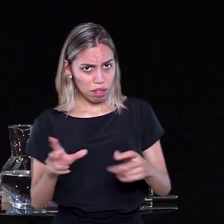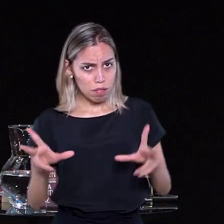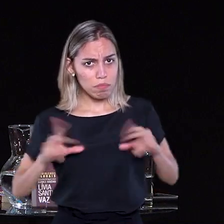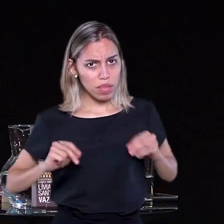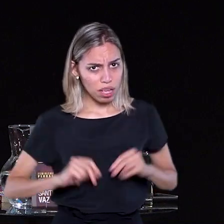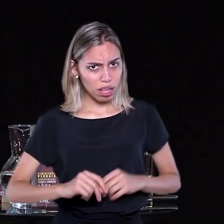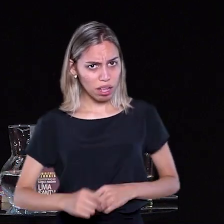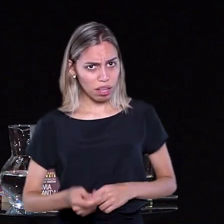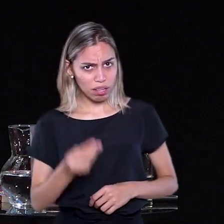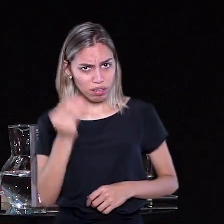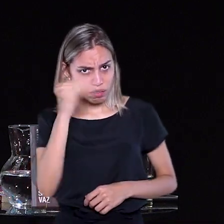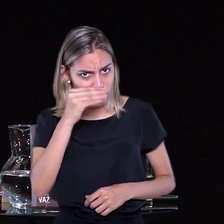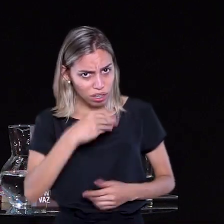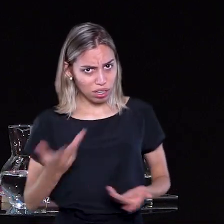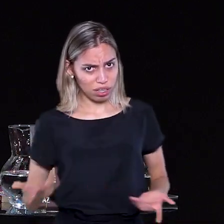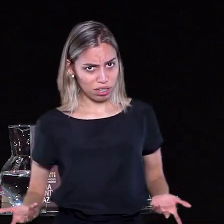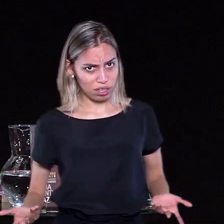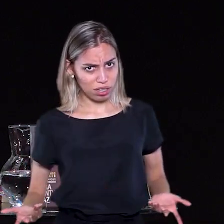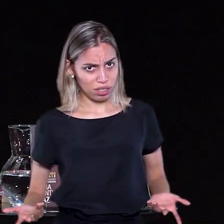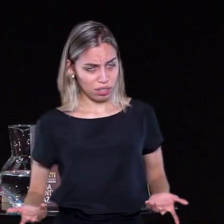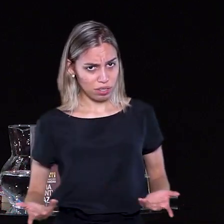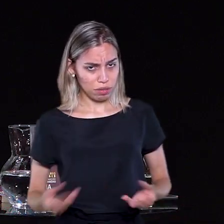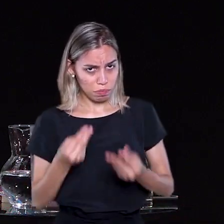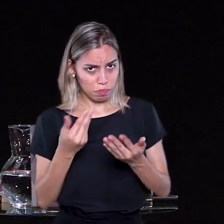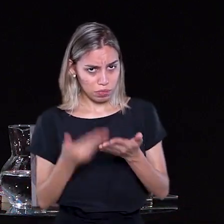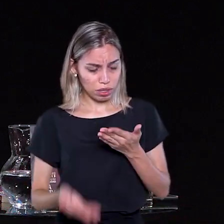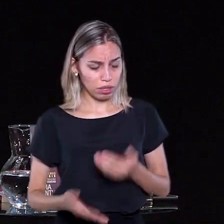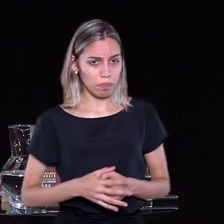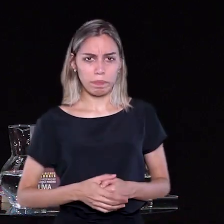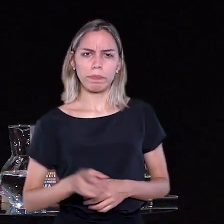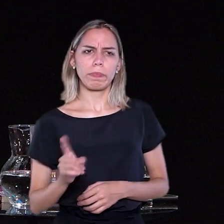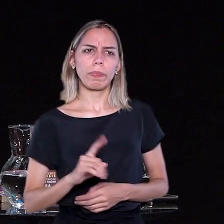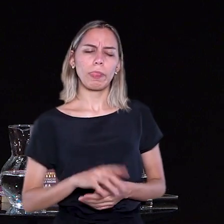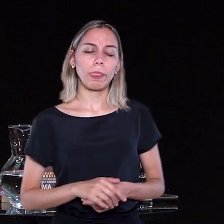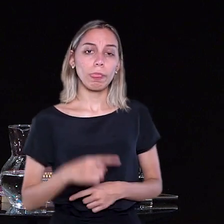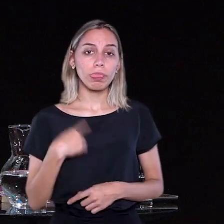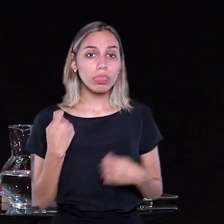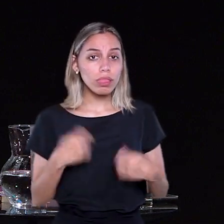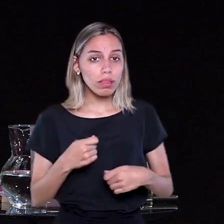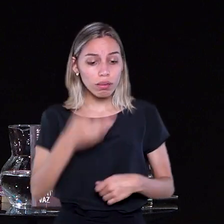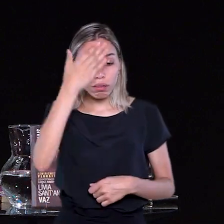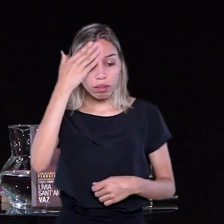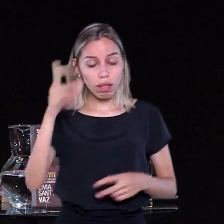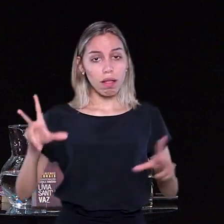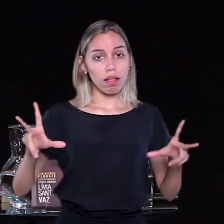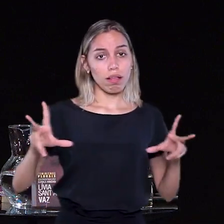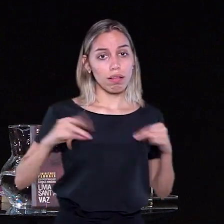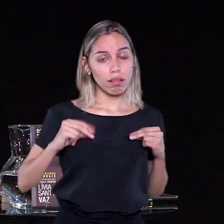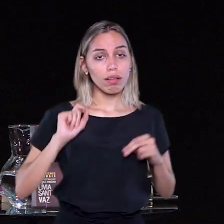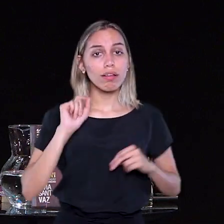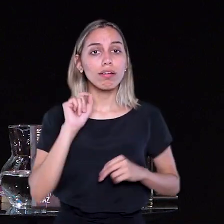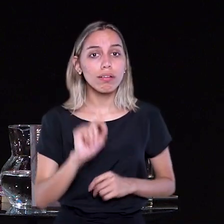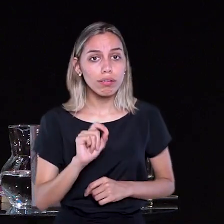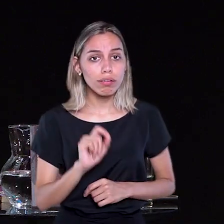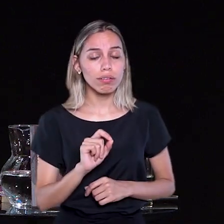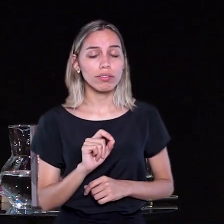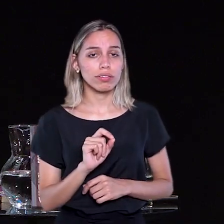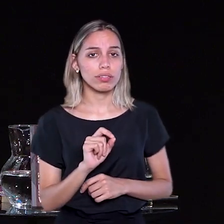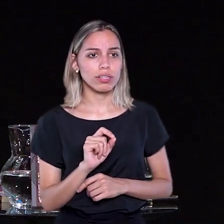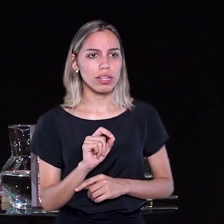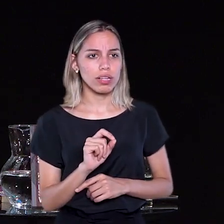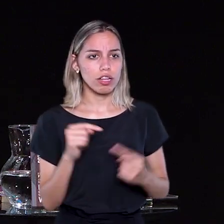pirâmide são pessoas negras, em sua maioria? Então, é preciso contextualizar o mérito para não imputarmos